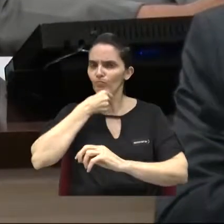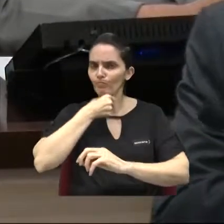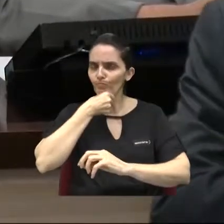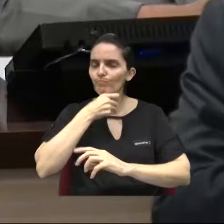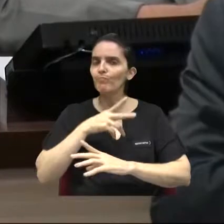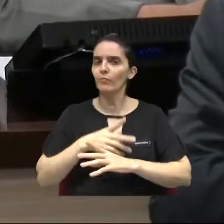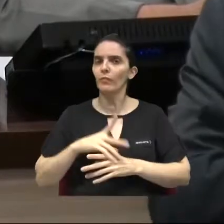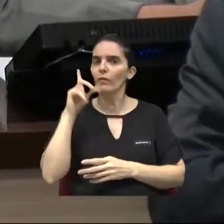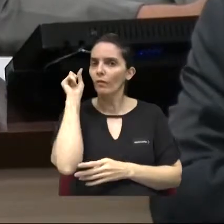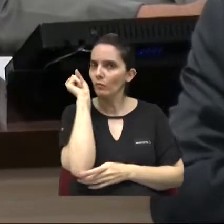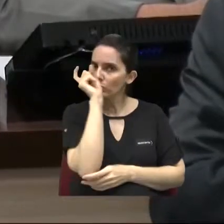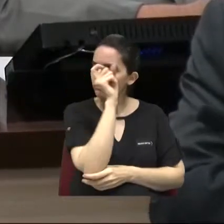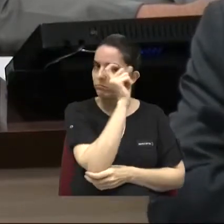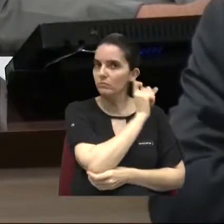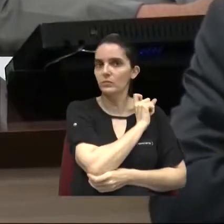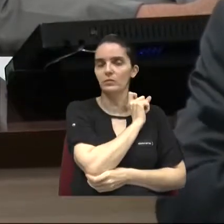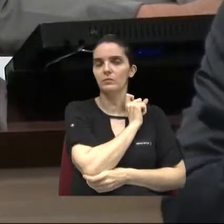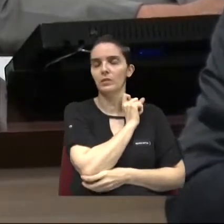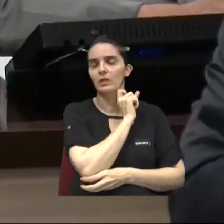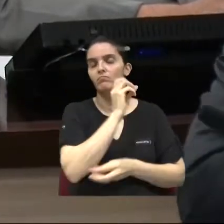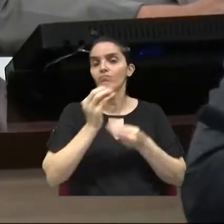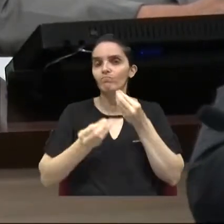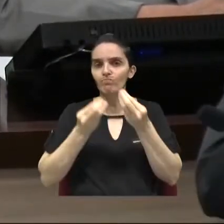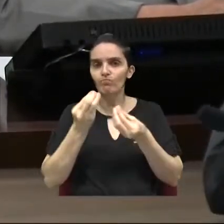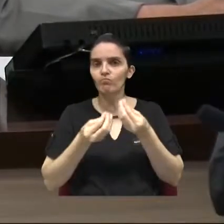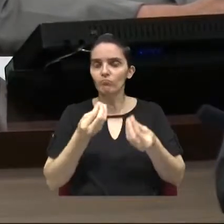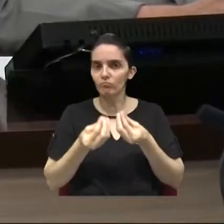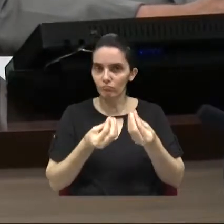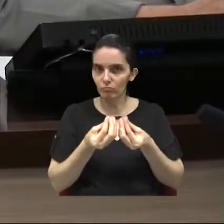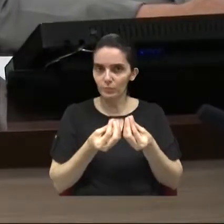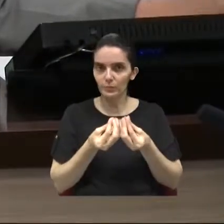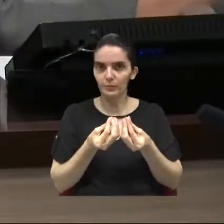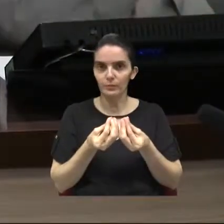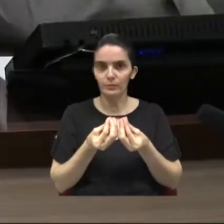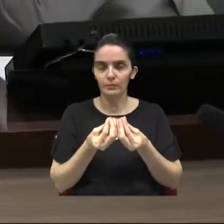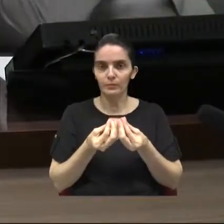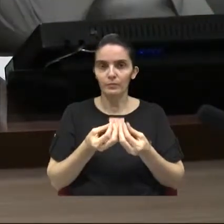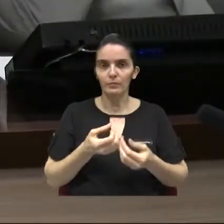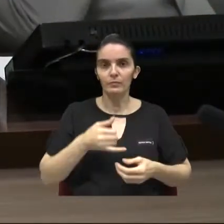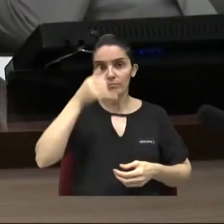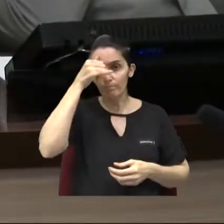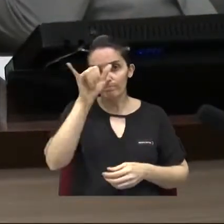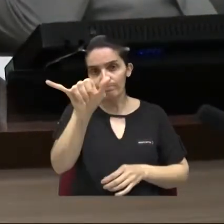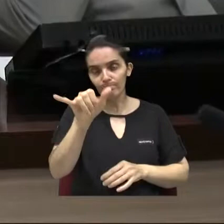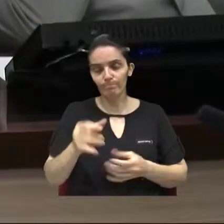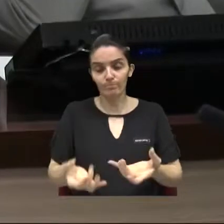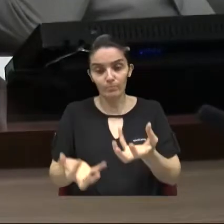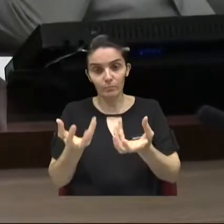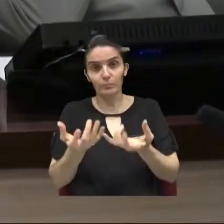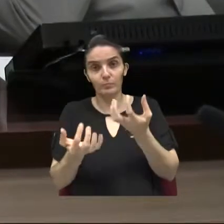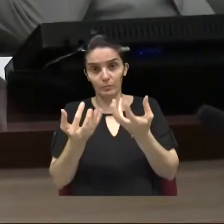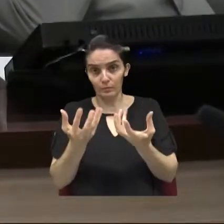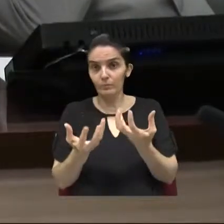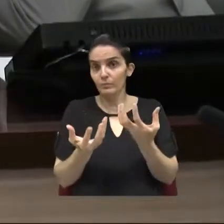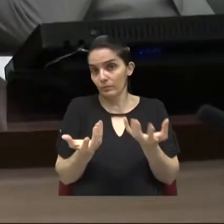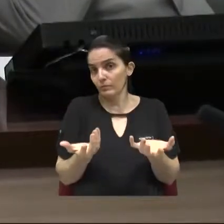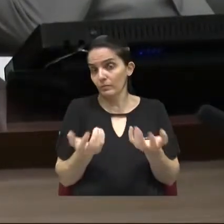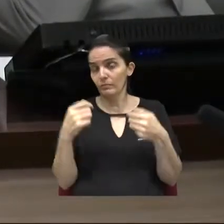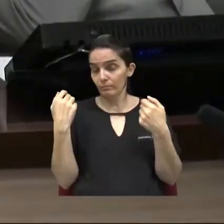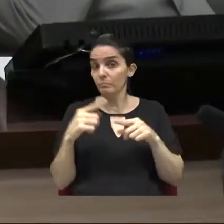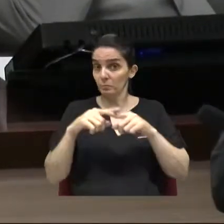bastante com que as medidas extras de prevenção de incêndio sejam